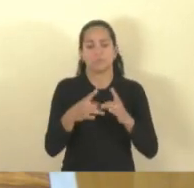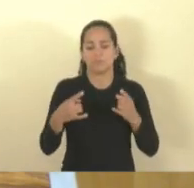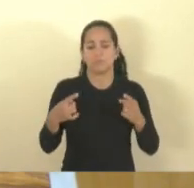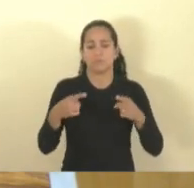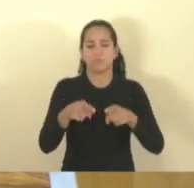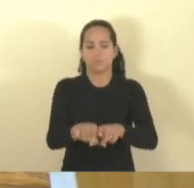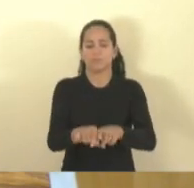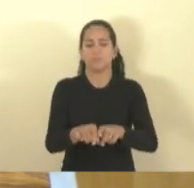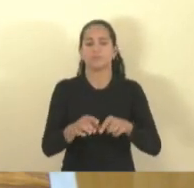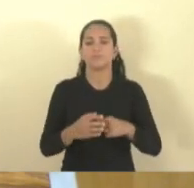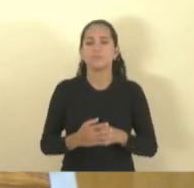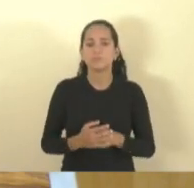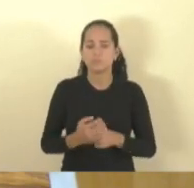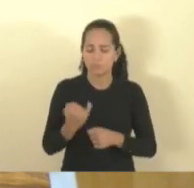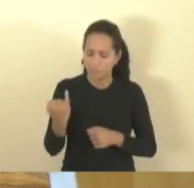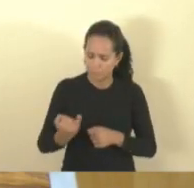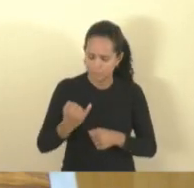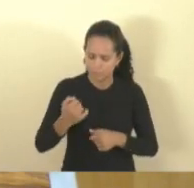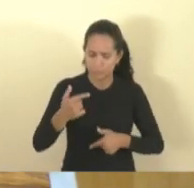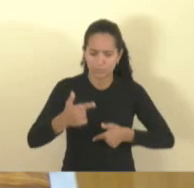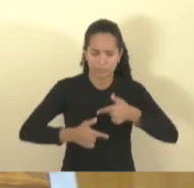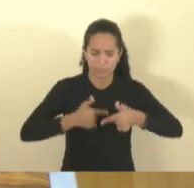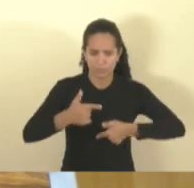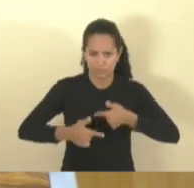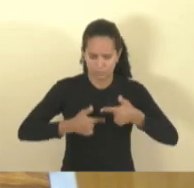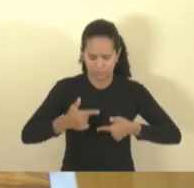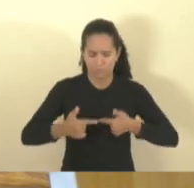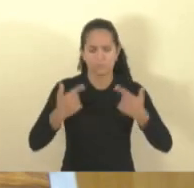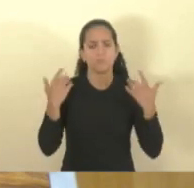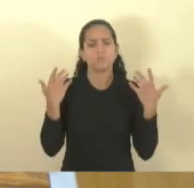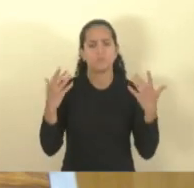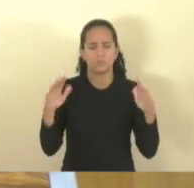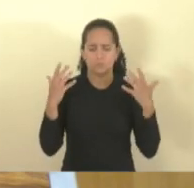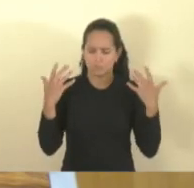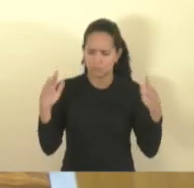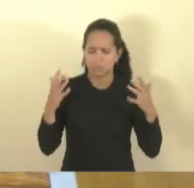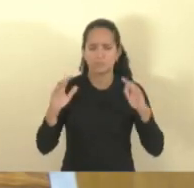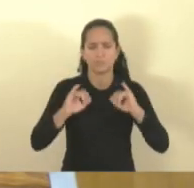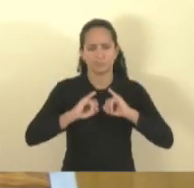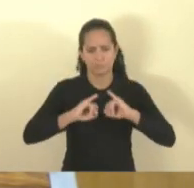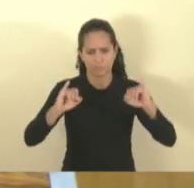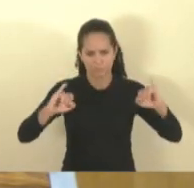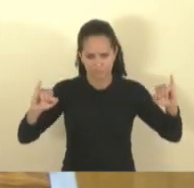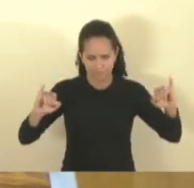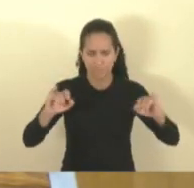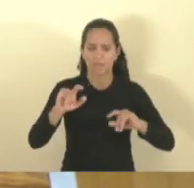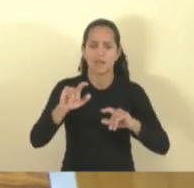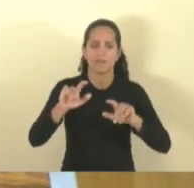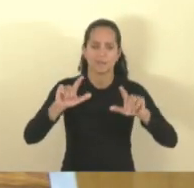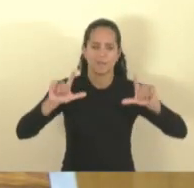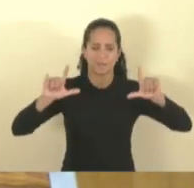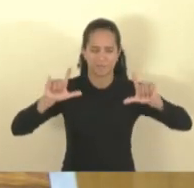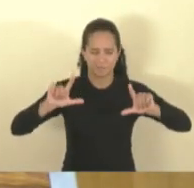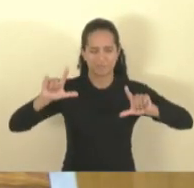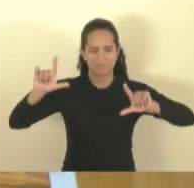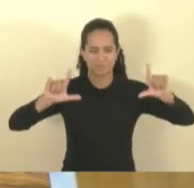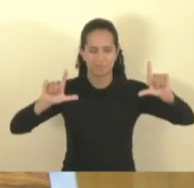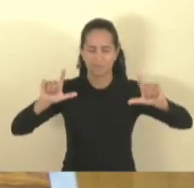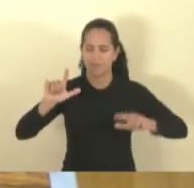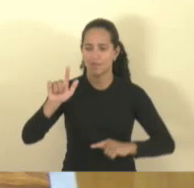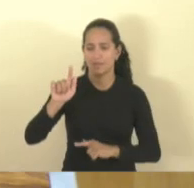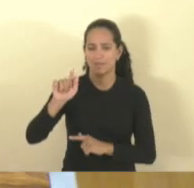dessa carreira é algo a ser comemorado, a ser publicado na Gazeta, como nosso amigo